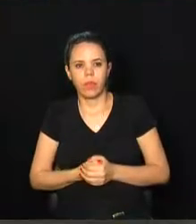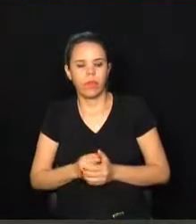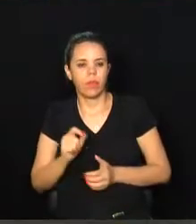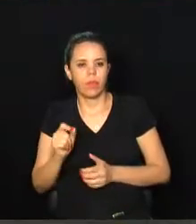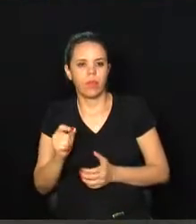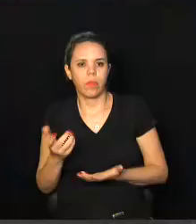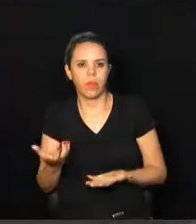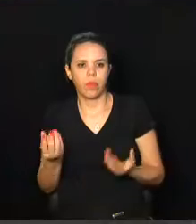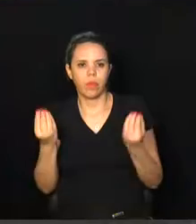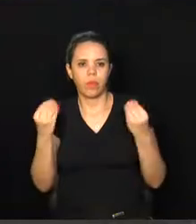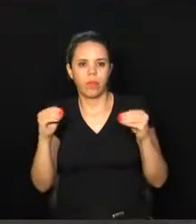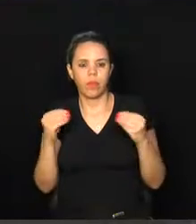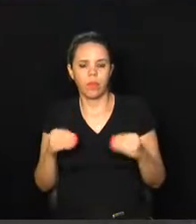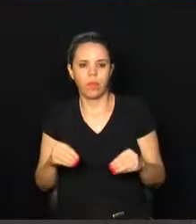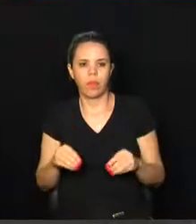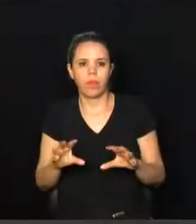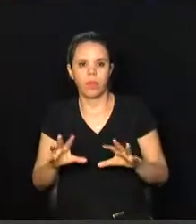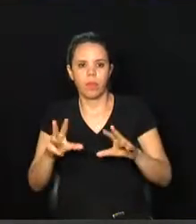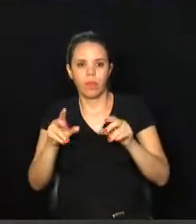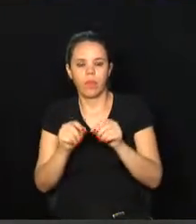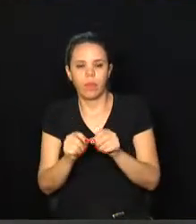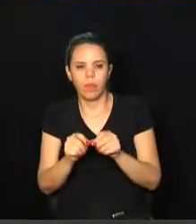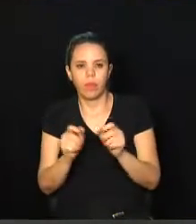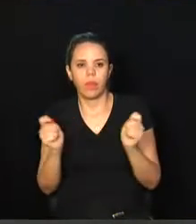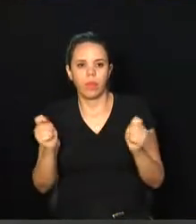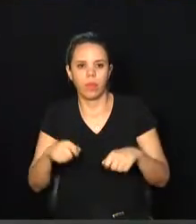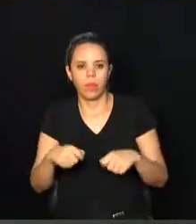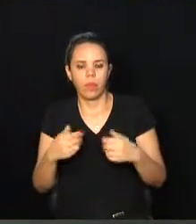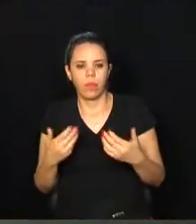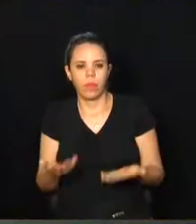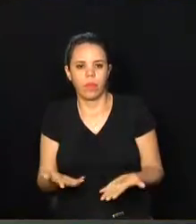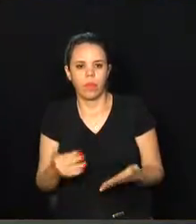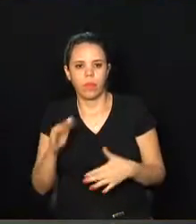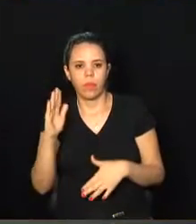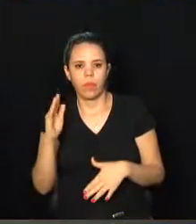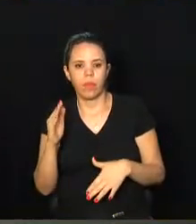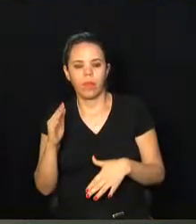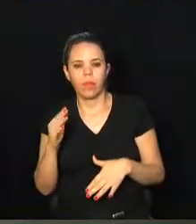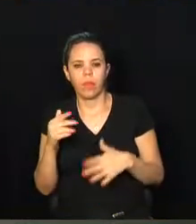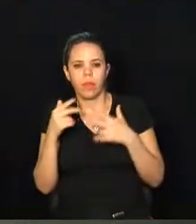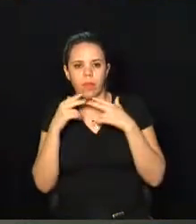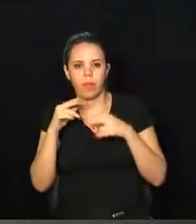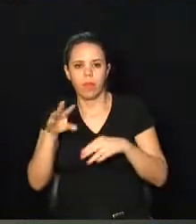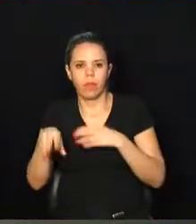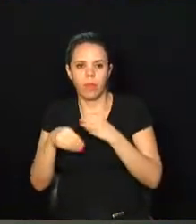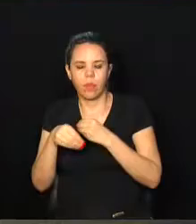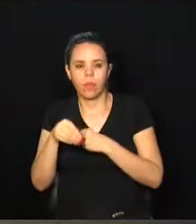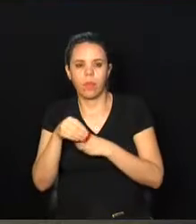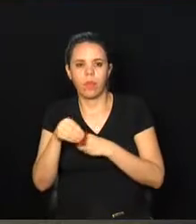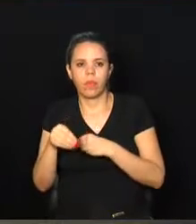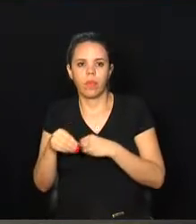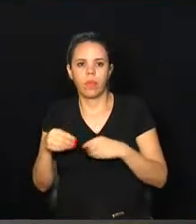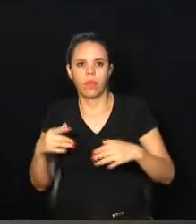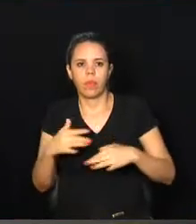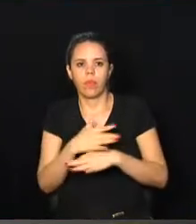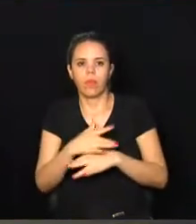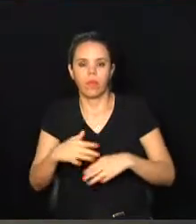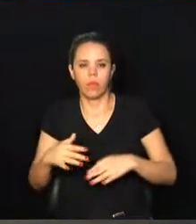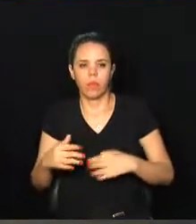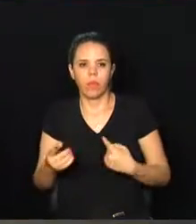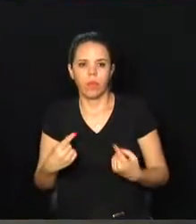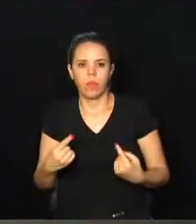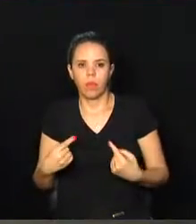quis colocar tudo o que podia de mais de moderno que tinha no urbanismo